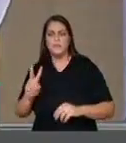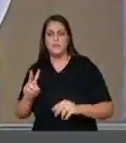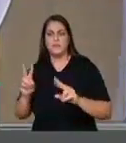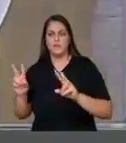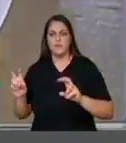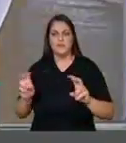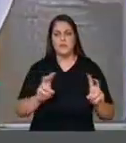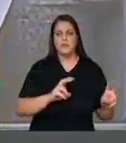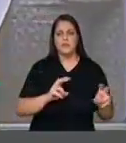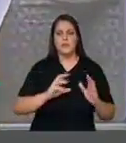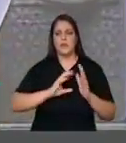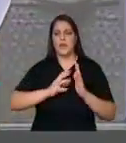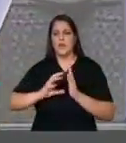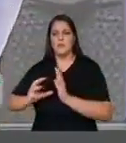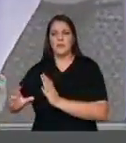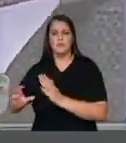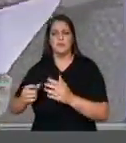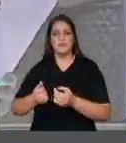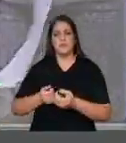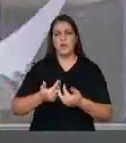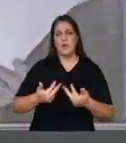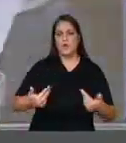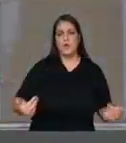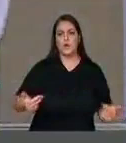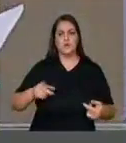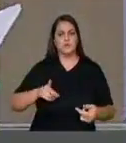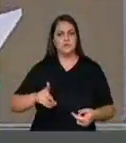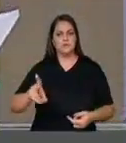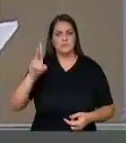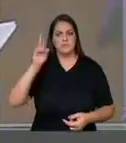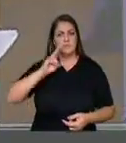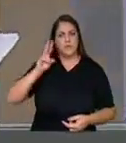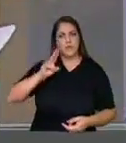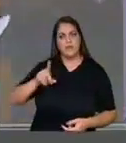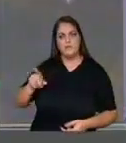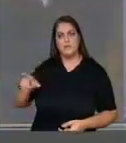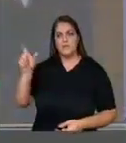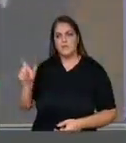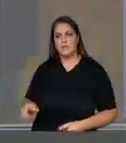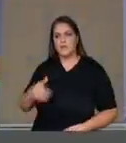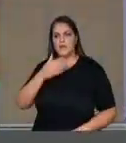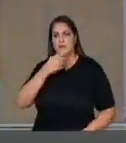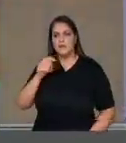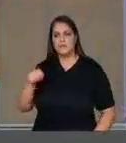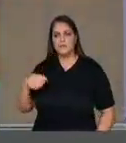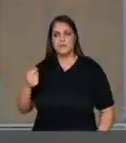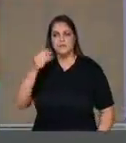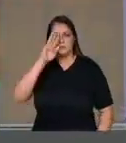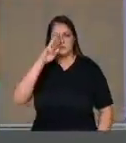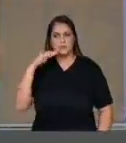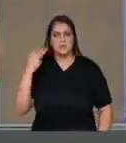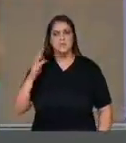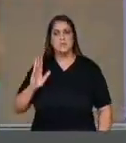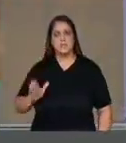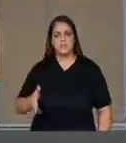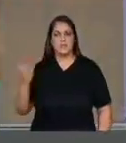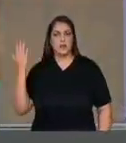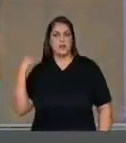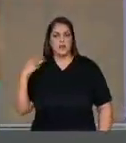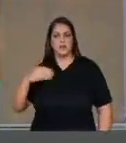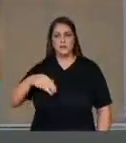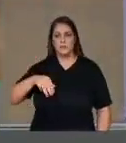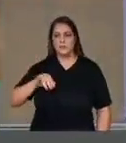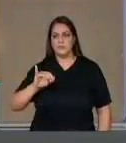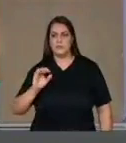dos partidos políticos e as homenagens que lhes são dedicadas. Em cerimônia realizada na China em maio,